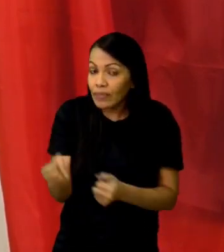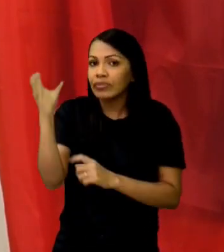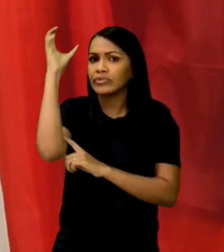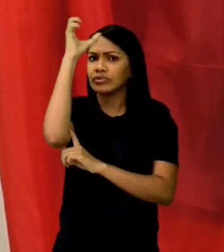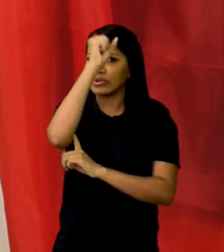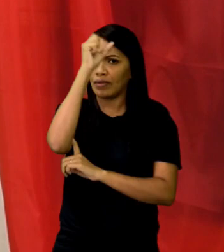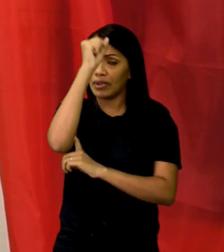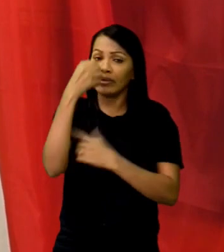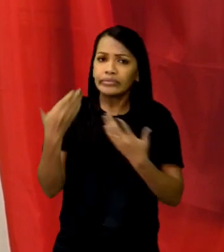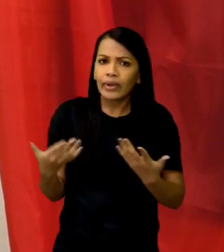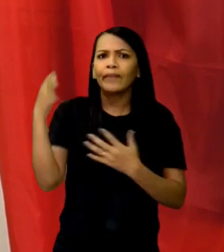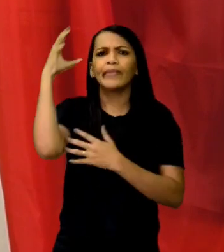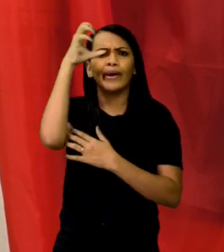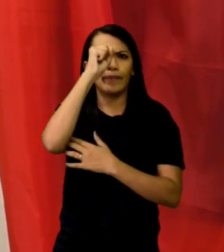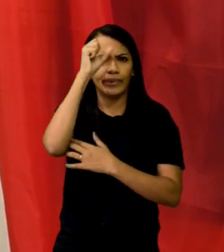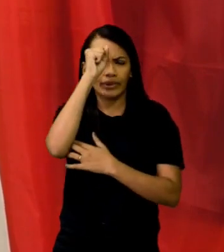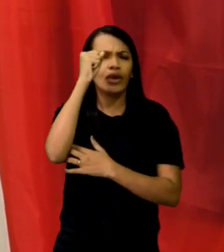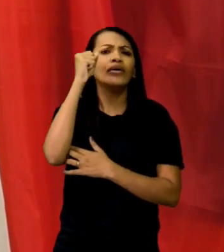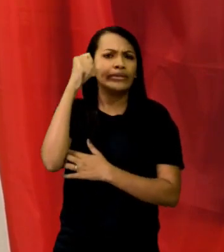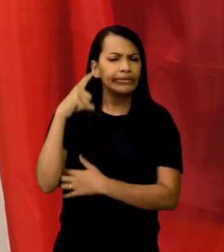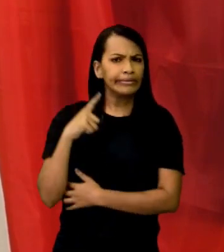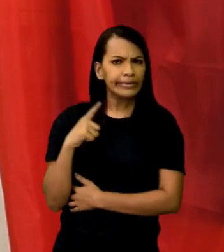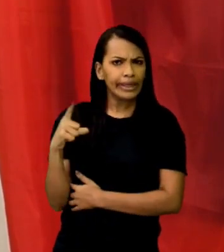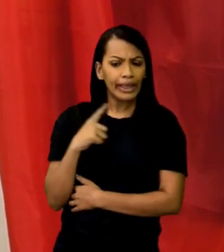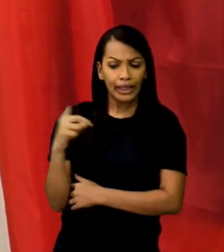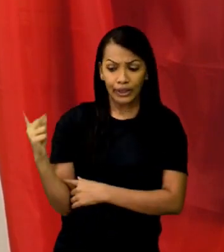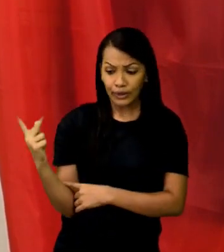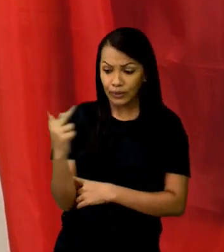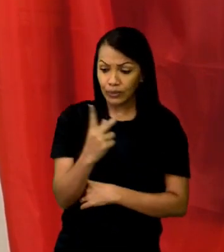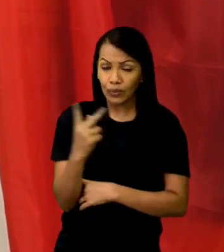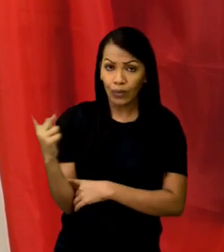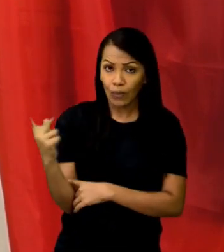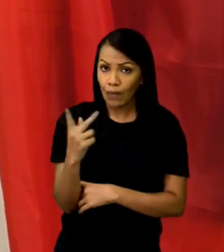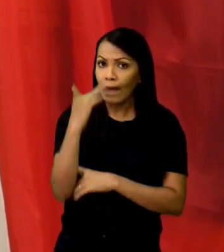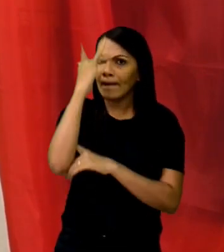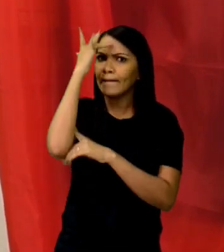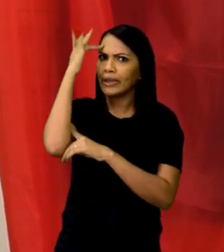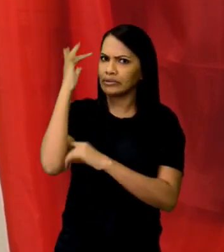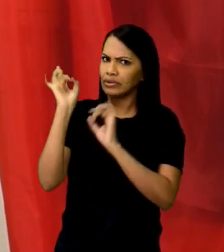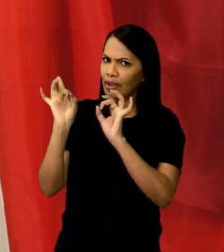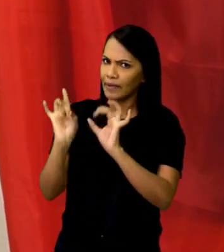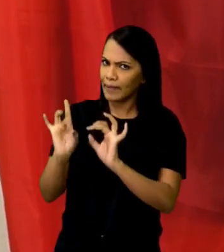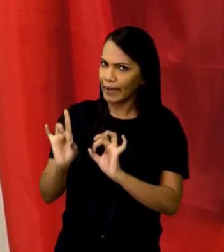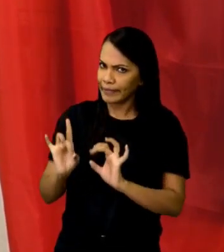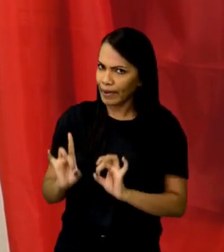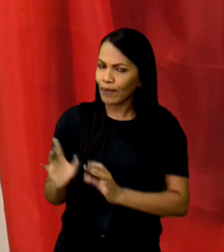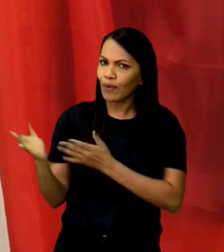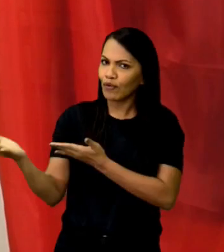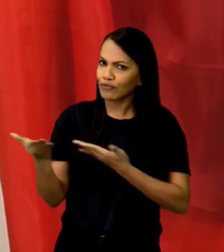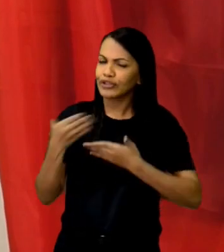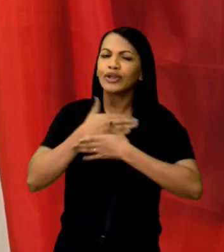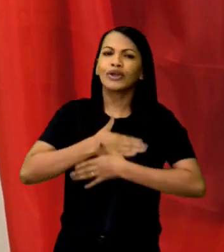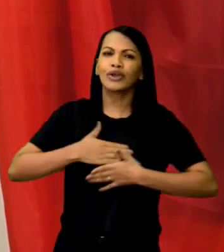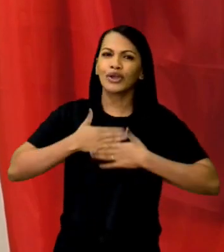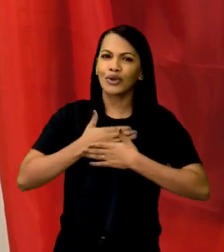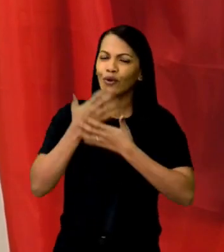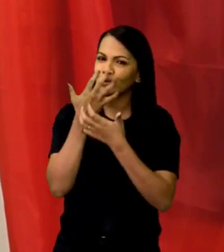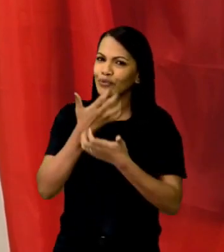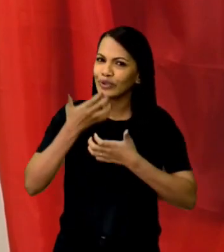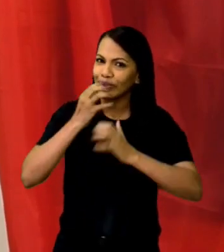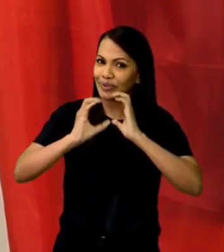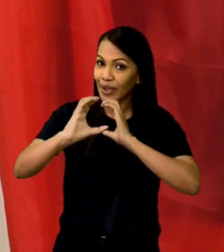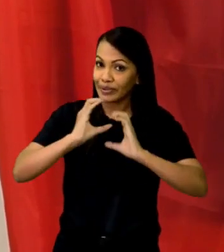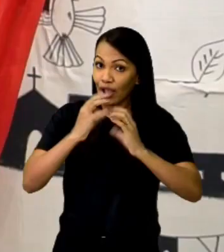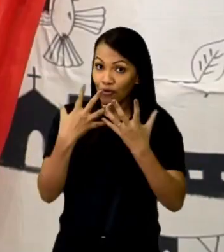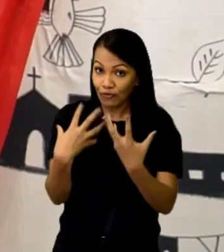para aprender isso, eu vou ter duas pessoas bem especiais que gostam de cantar.